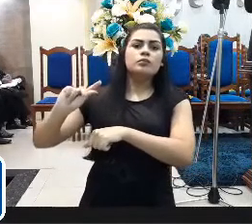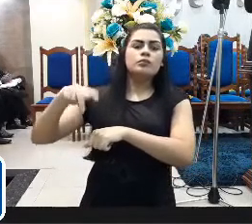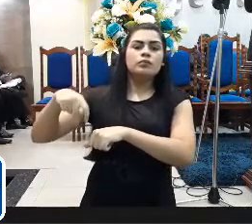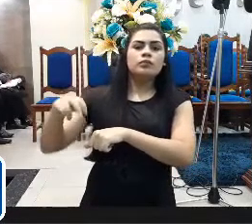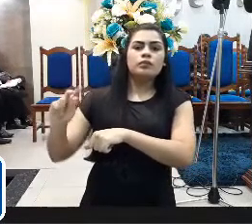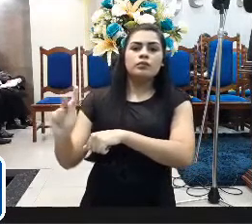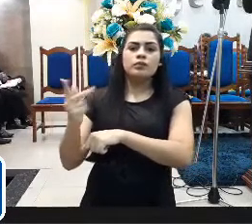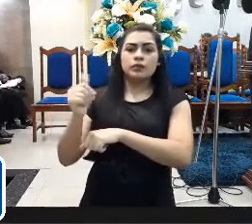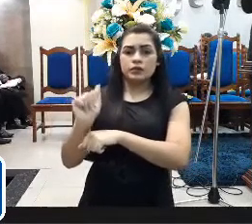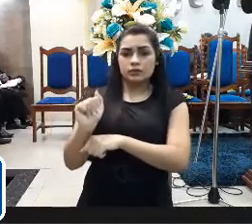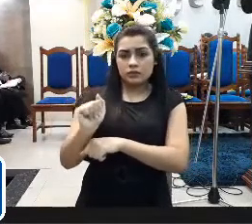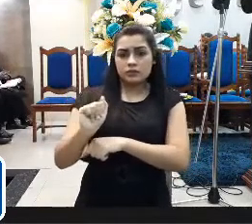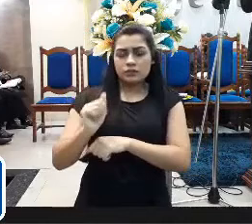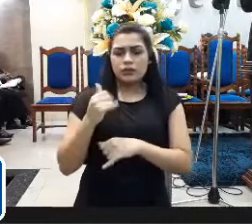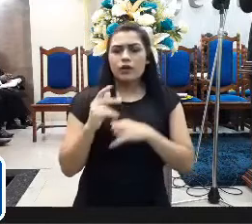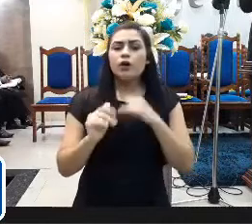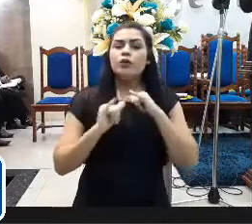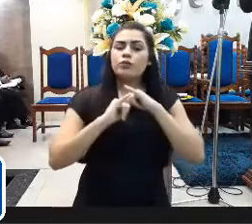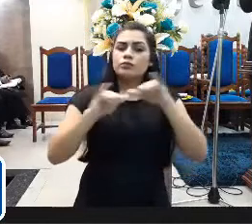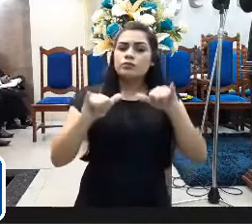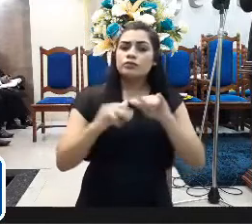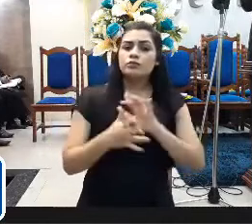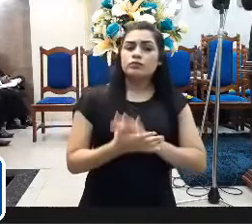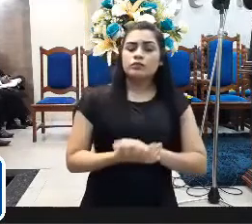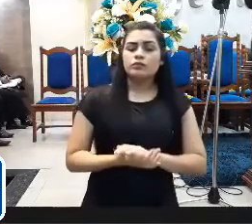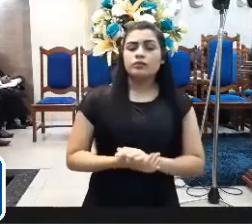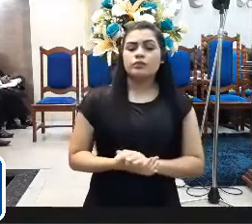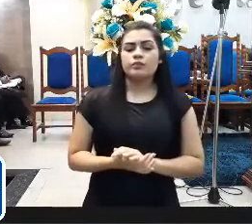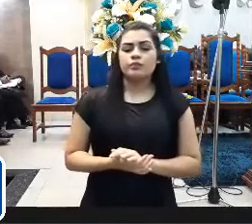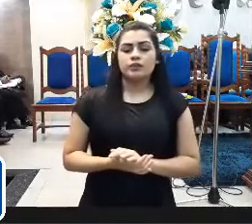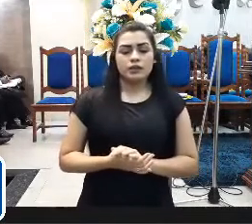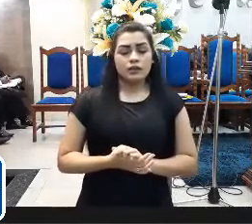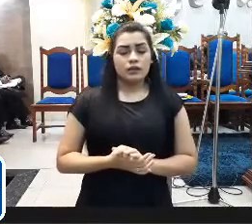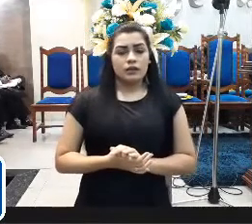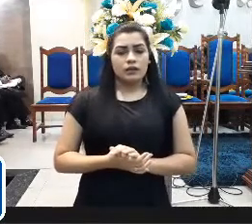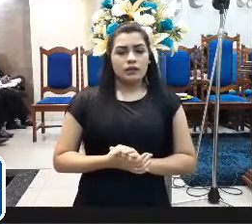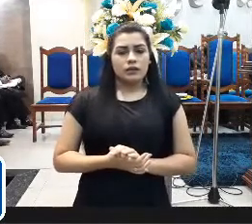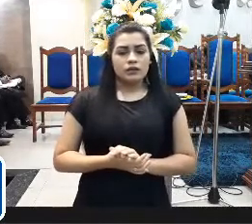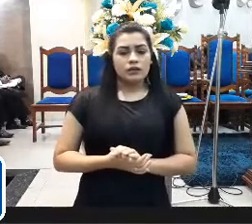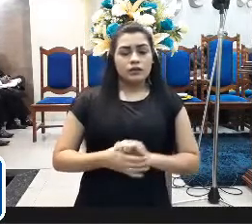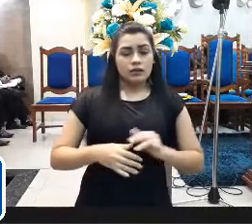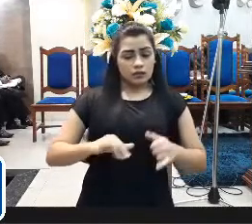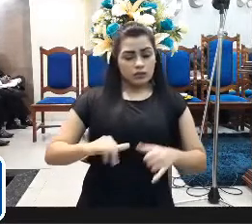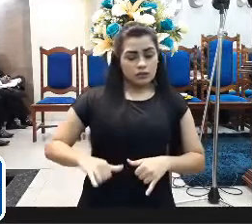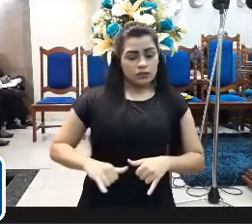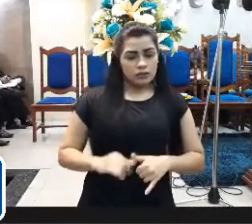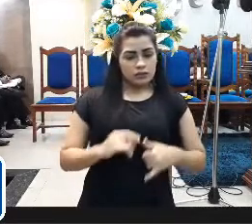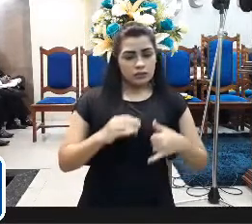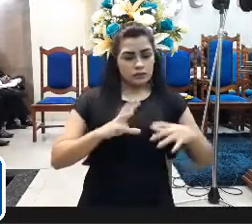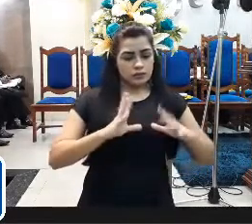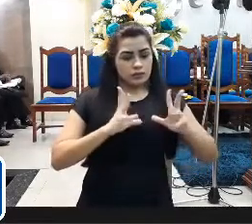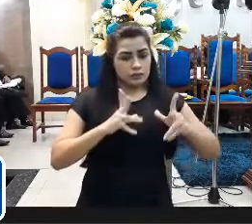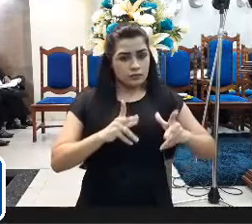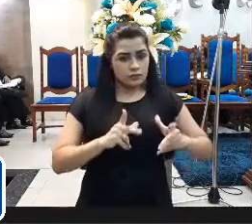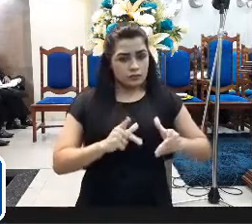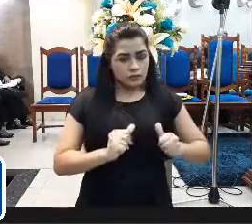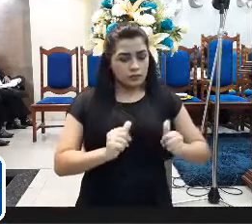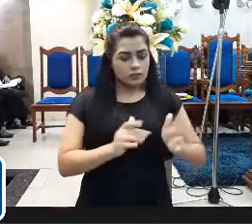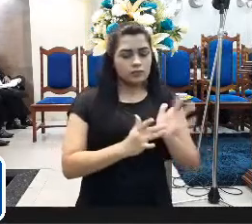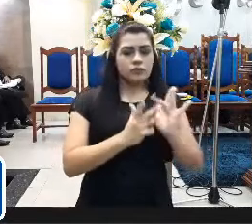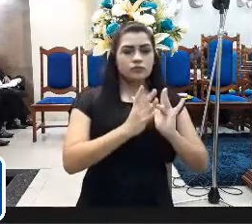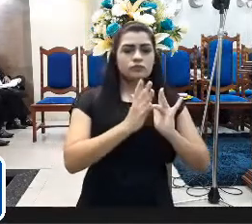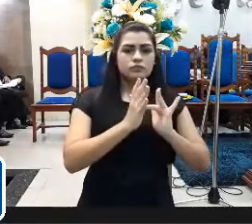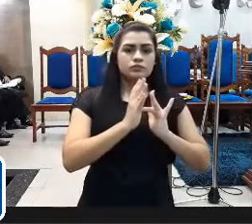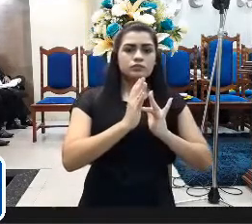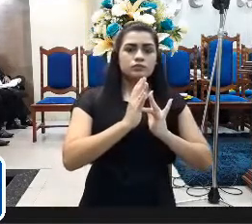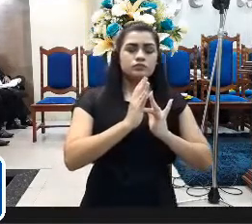glorificação decorre do sofrimento de Jesus e a exaltação da humilhação. Estudando a Bíblia, esse homem